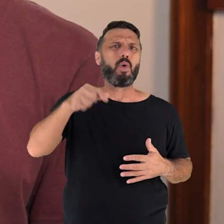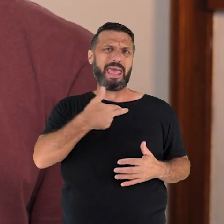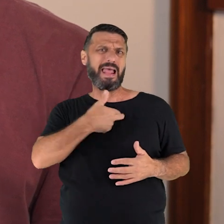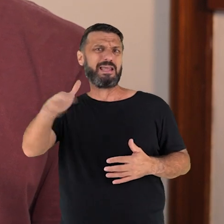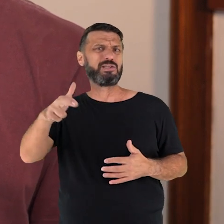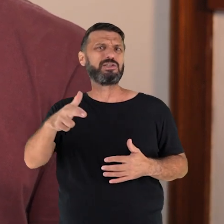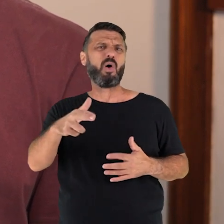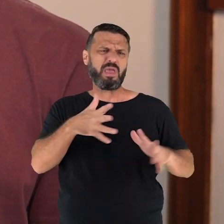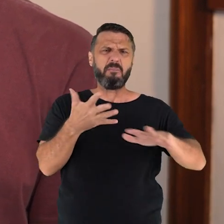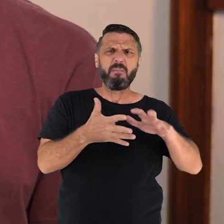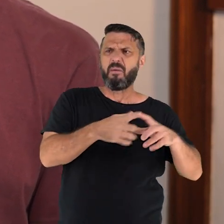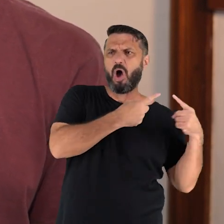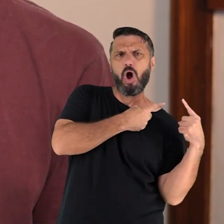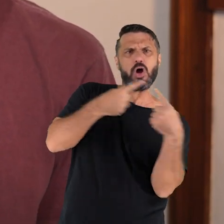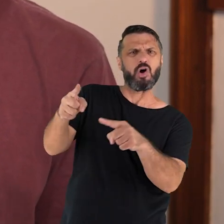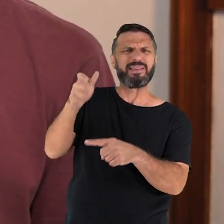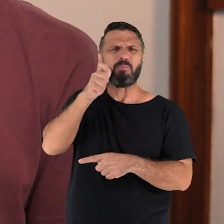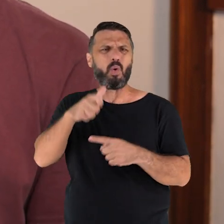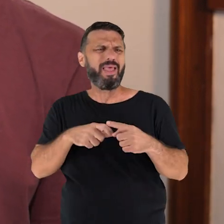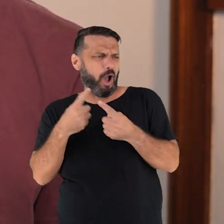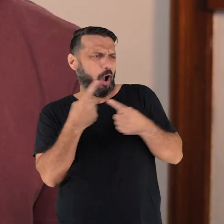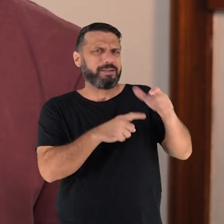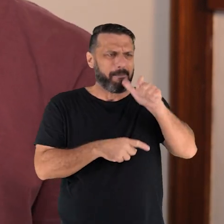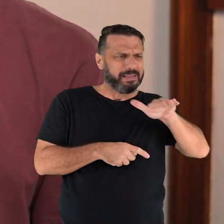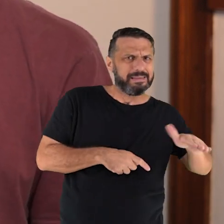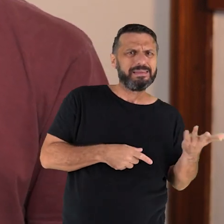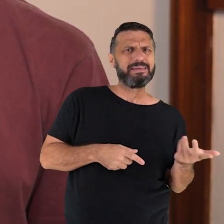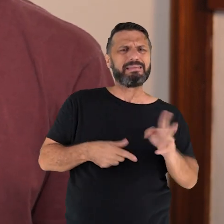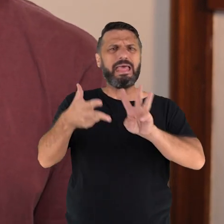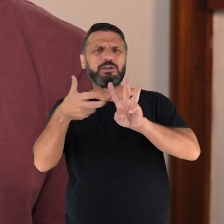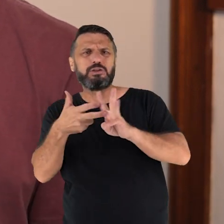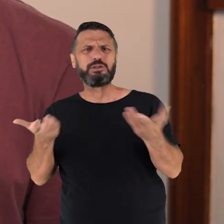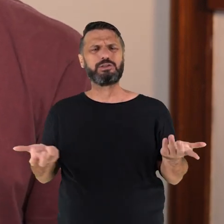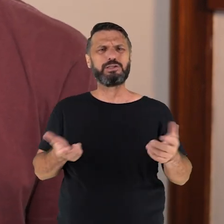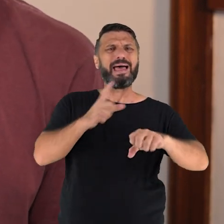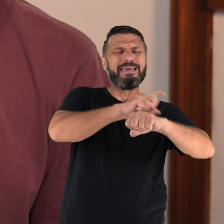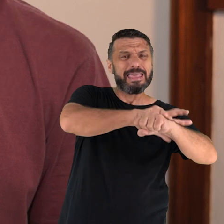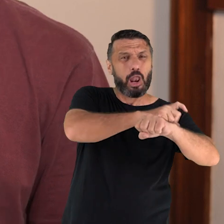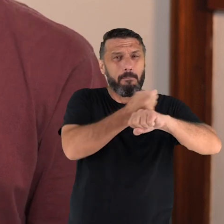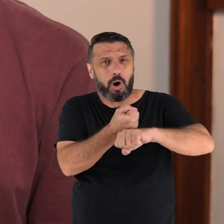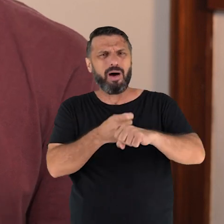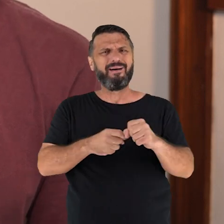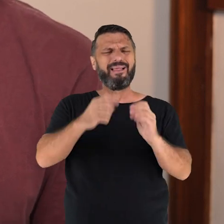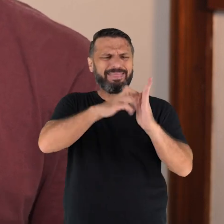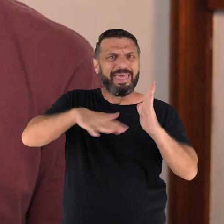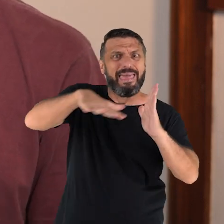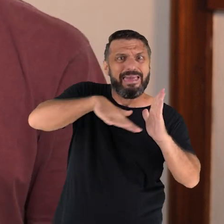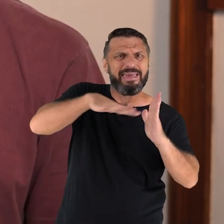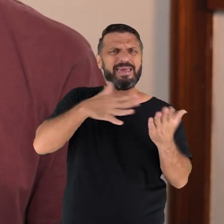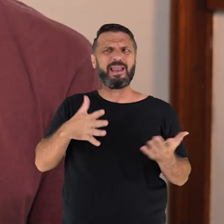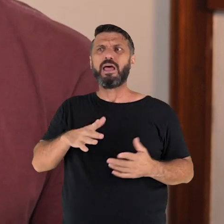da religião mobilizada para atacar mulheres, meninas, indígenas, quilombolas,